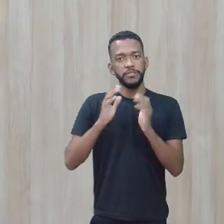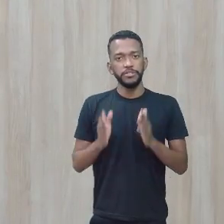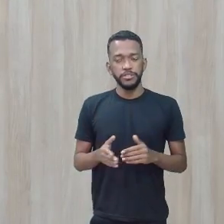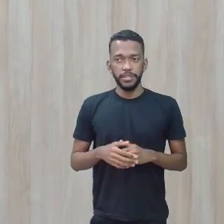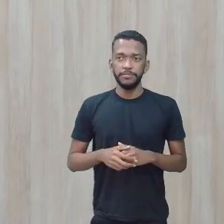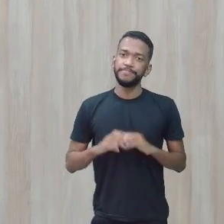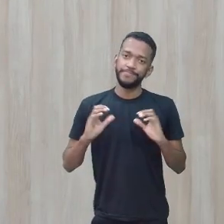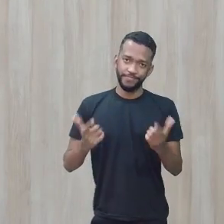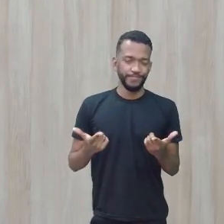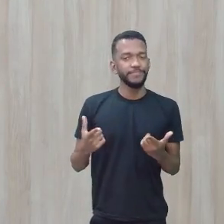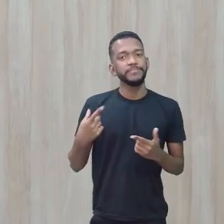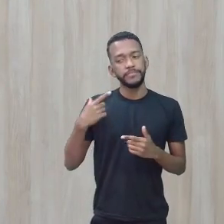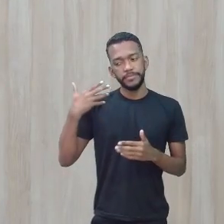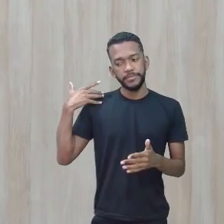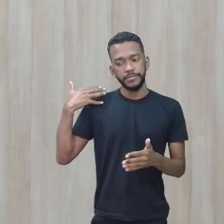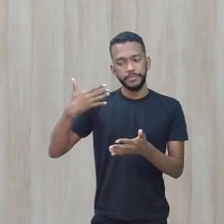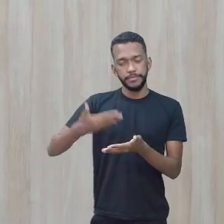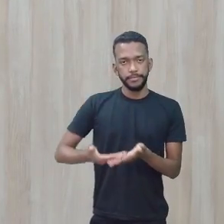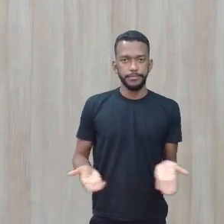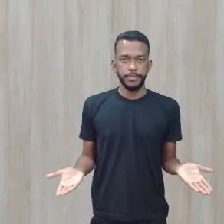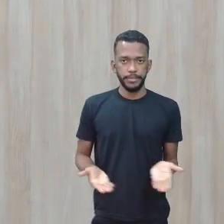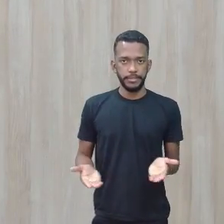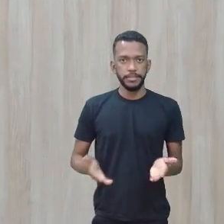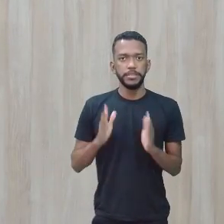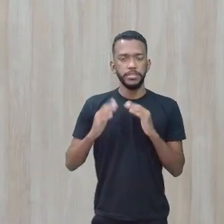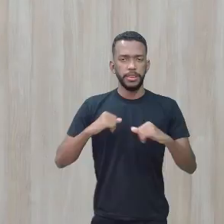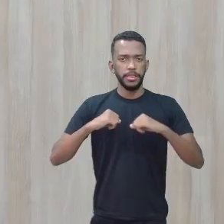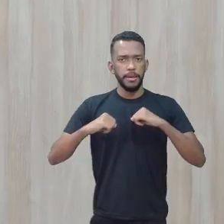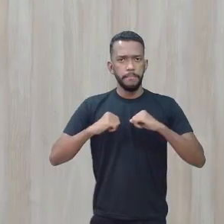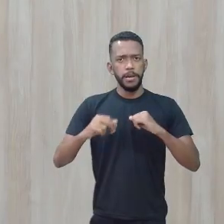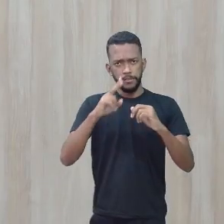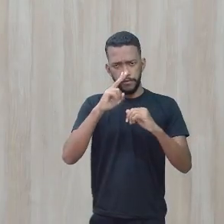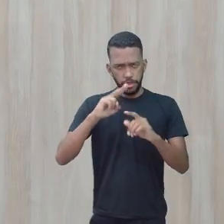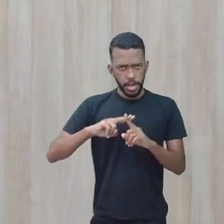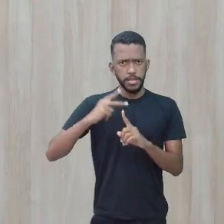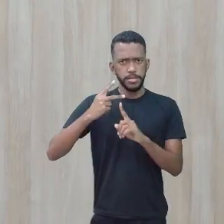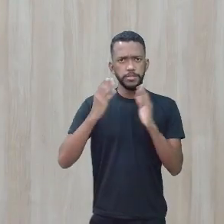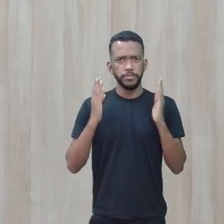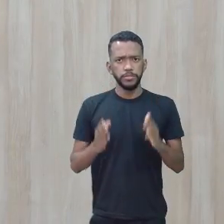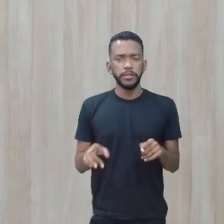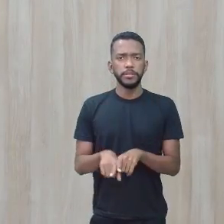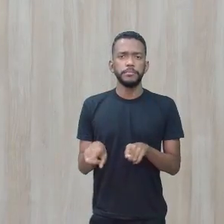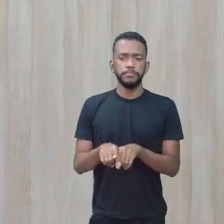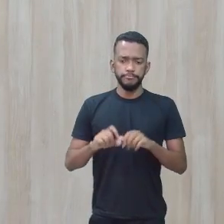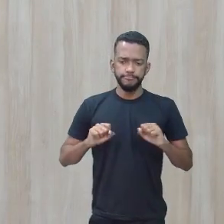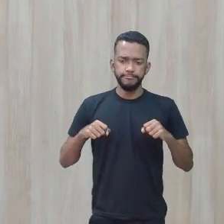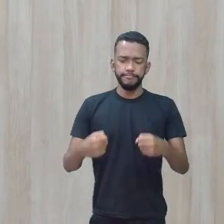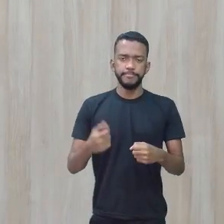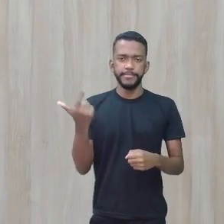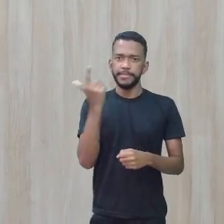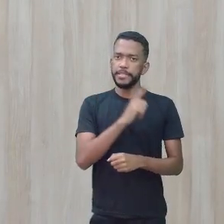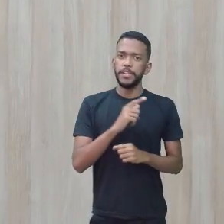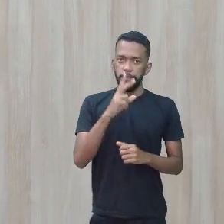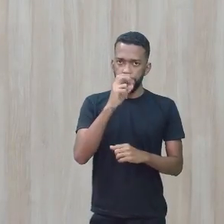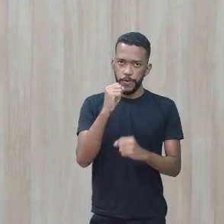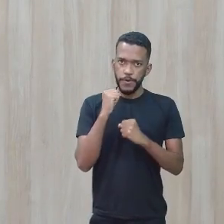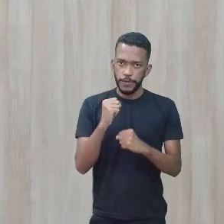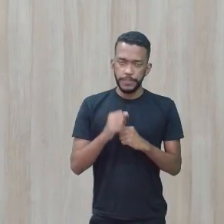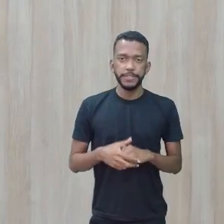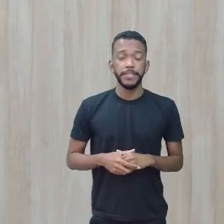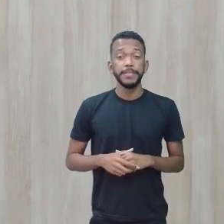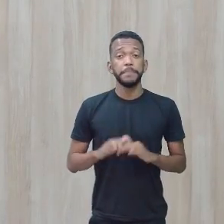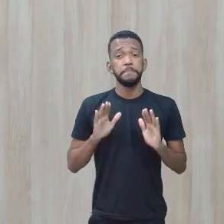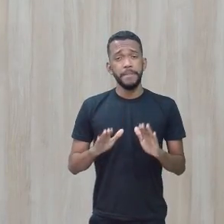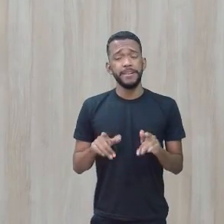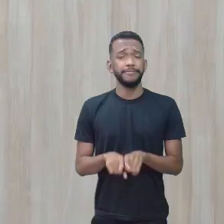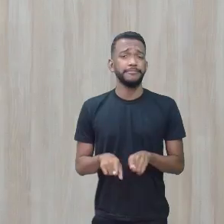Claro que dessa época para cá, esse debate foi se fortalecendo, ganhando uma força, né?